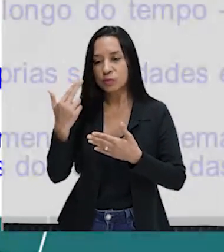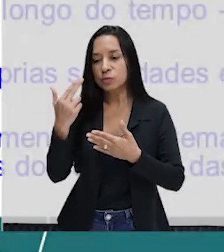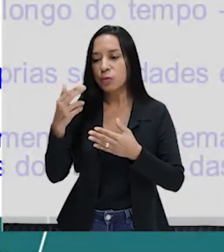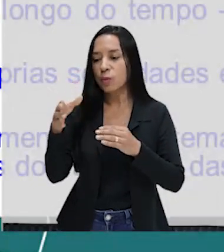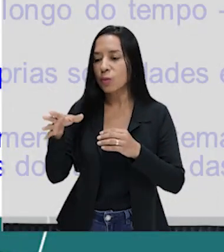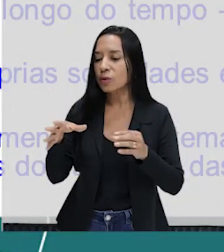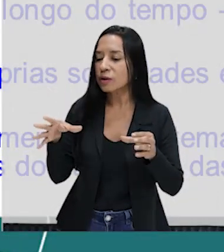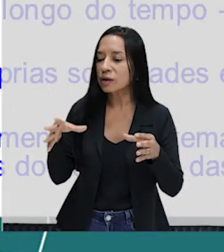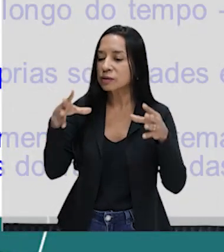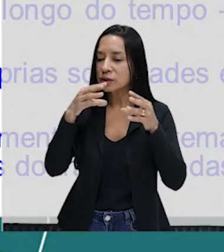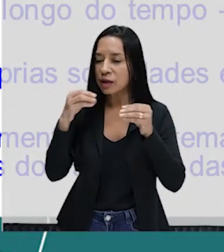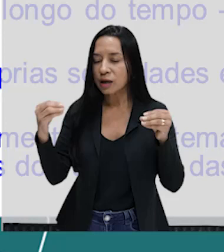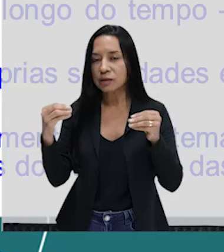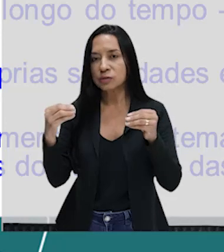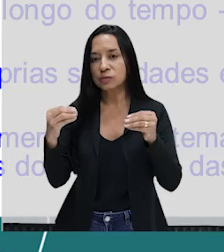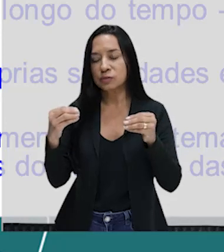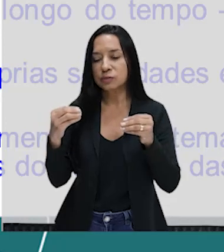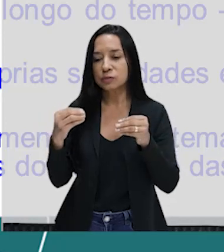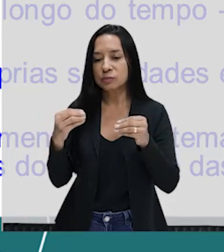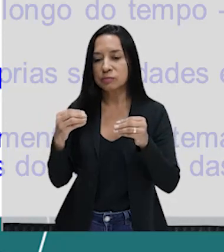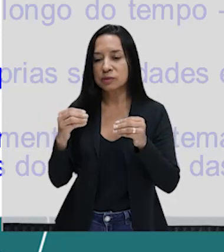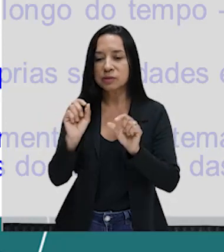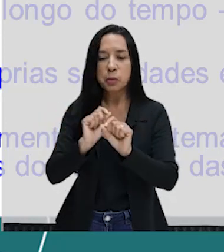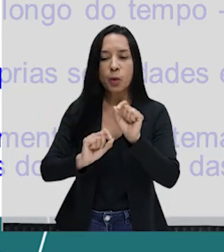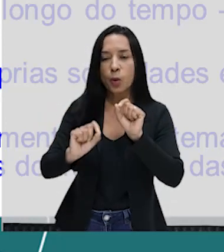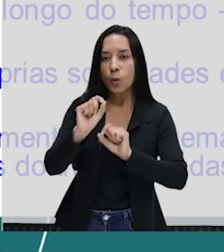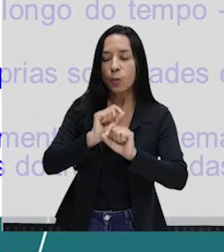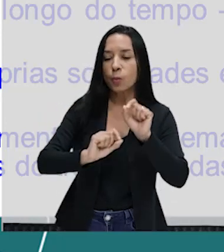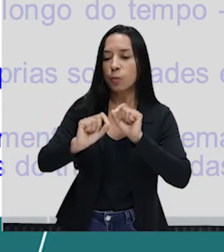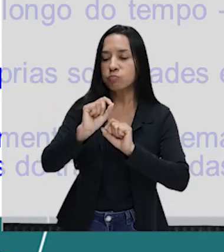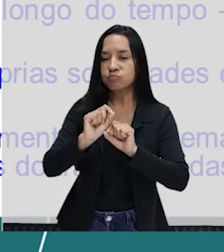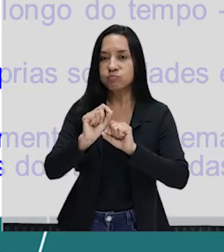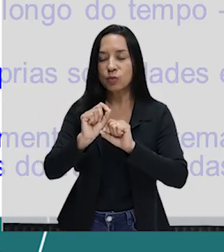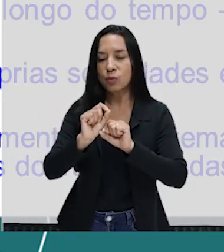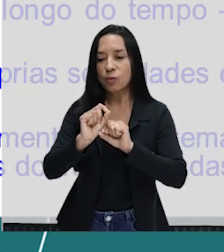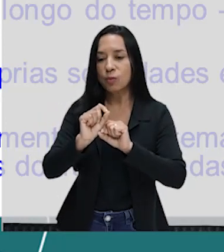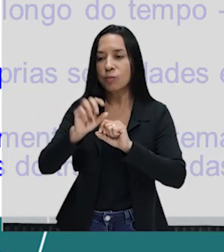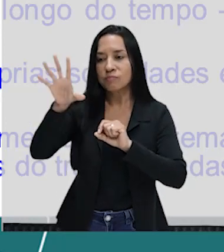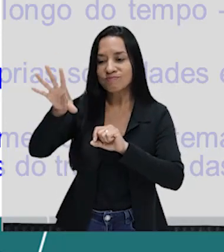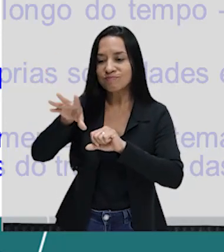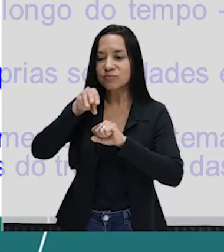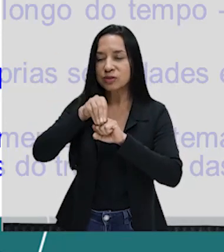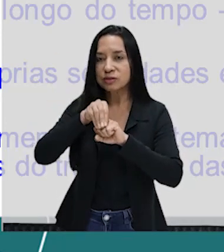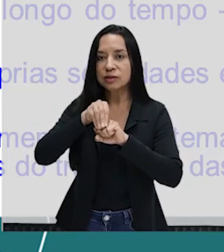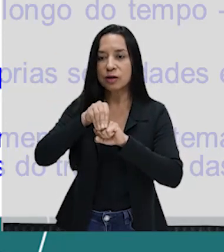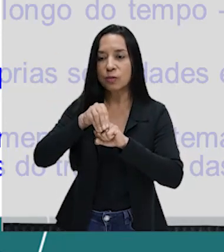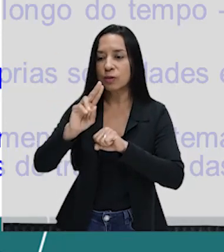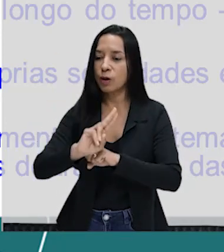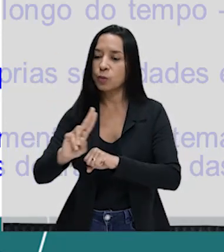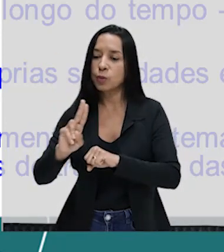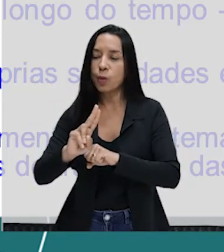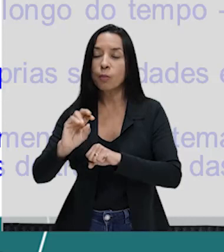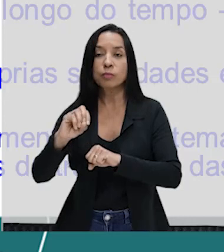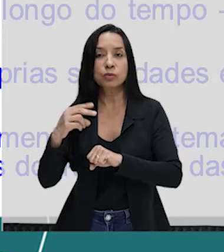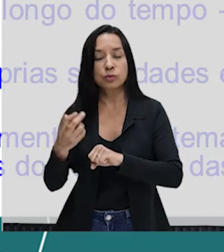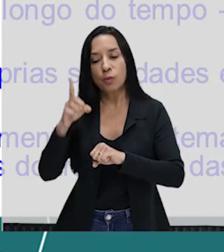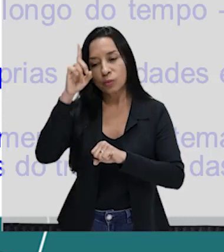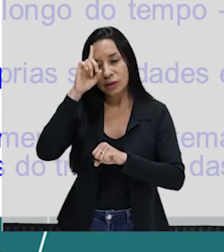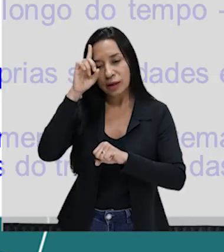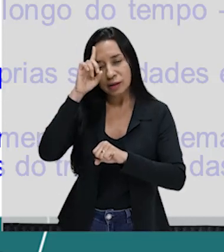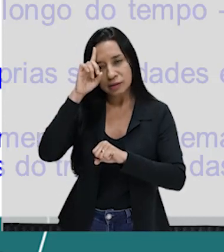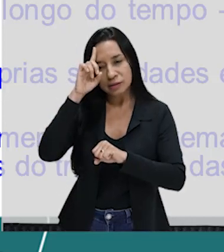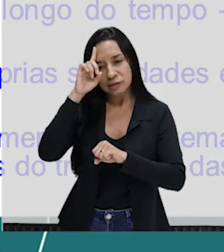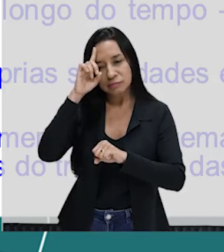ao ato de decorar nomes e datas? Será que essa é a importância da história? A história ela vem servir para